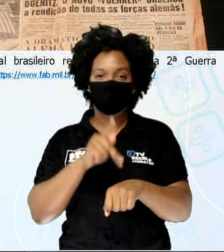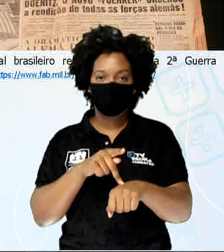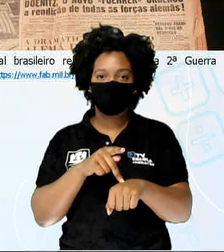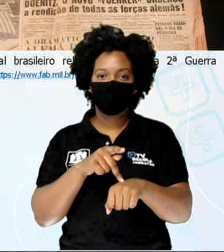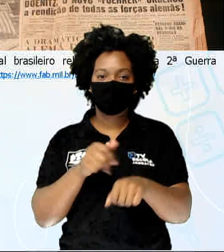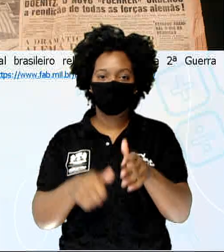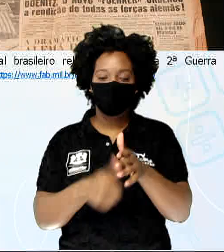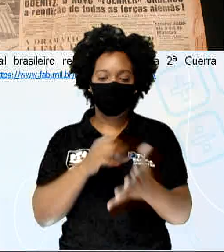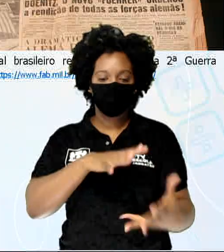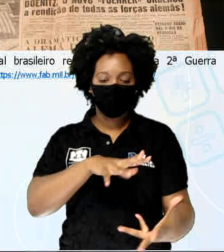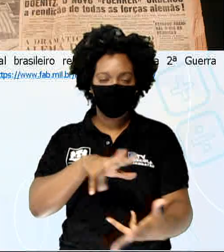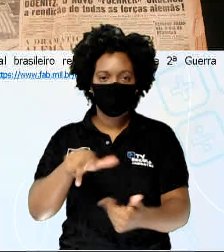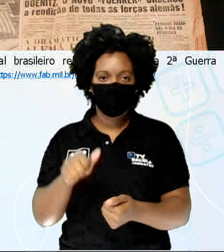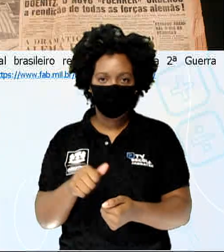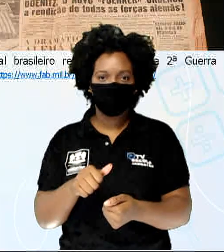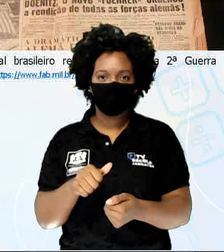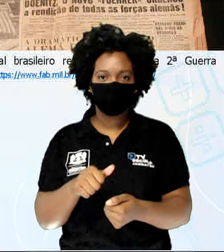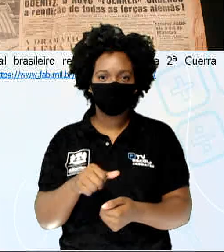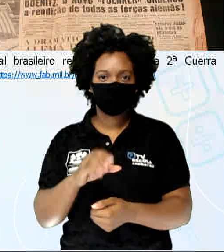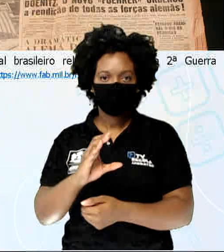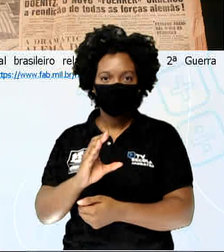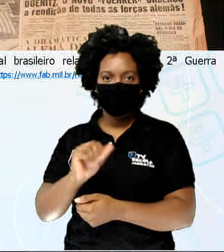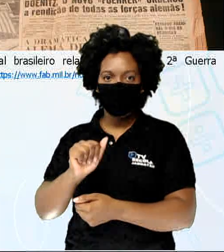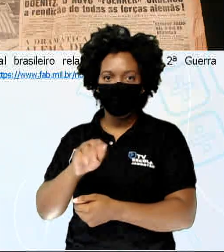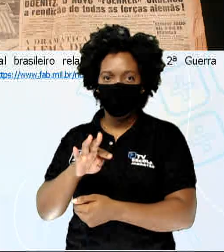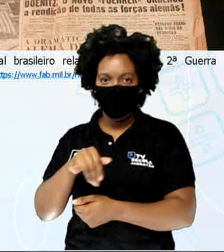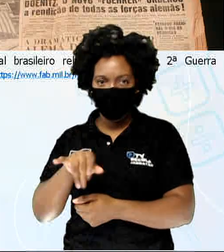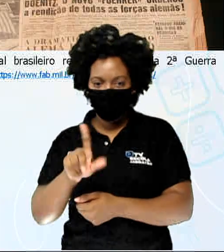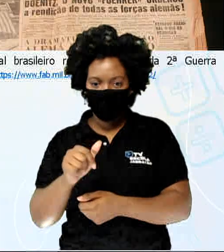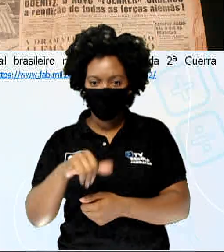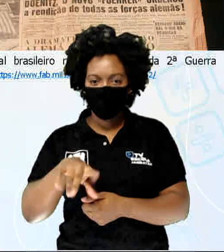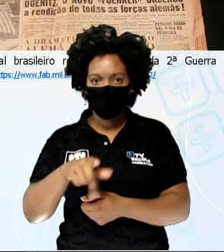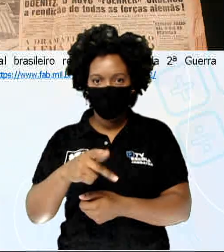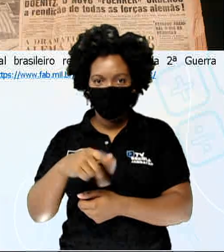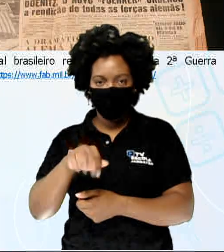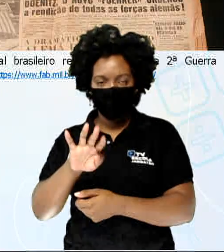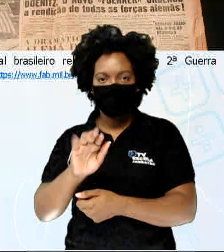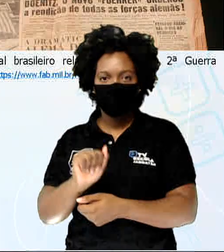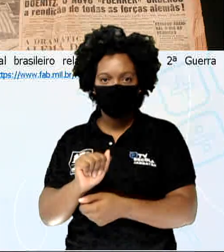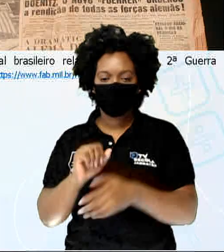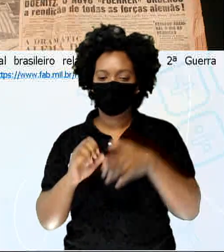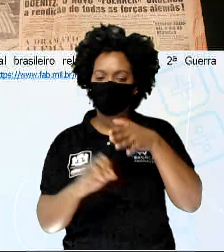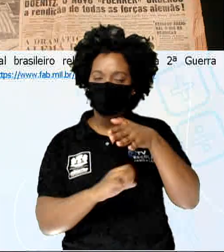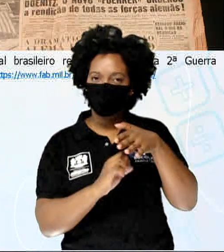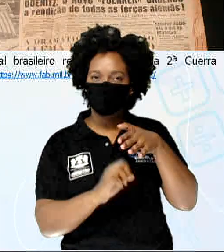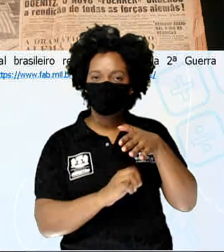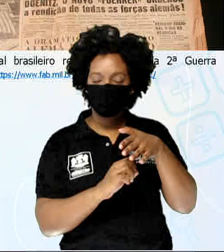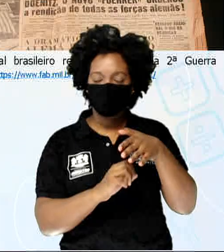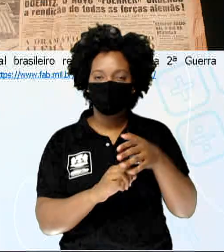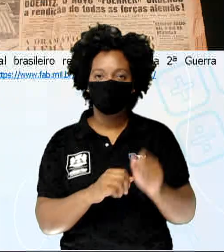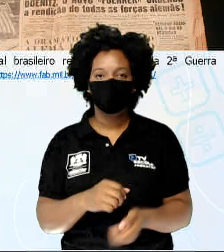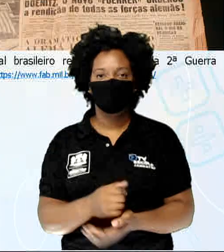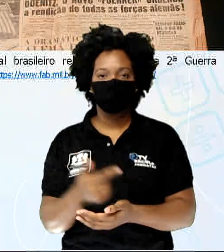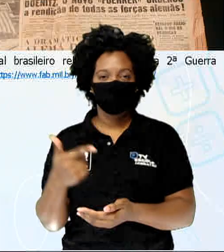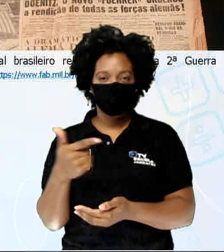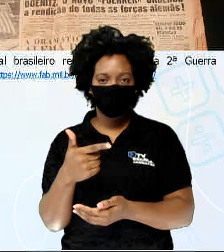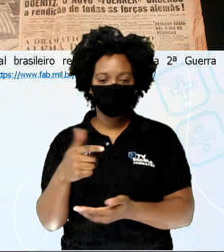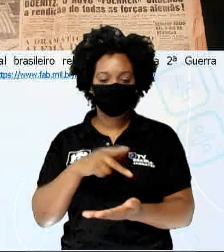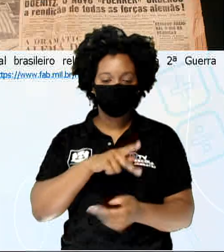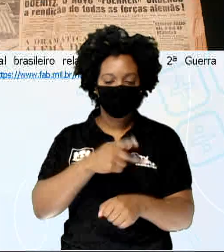são também chamados de capitalistas ricos e industrializados. Depois nós vamos ter também os países de segundo